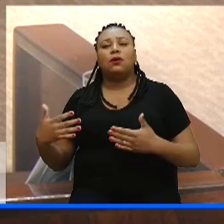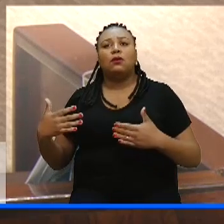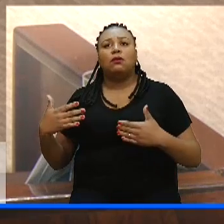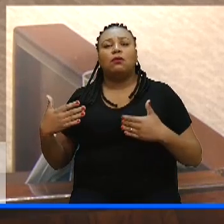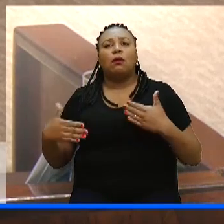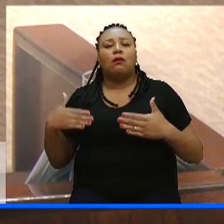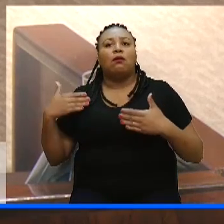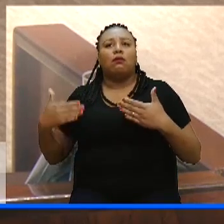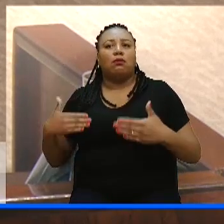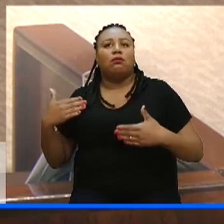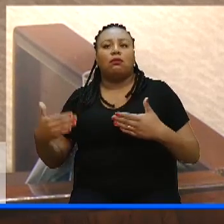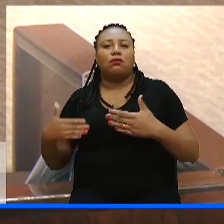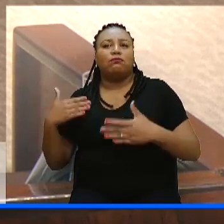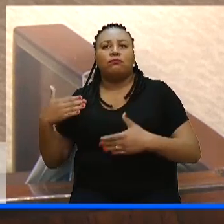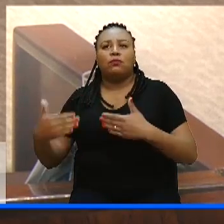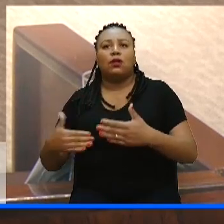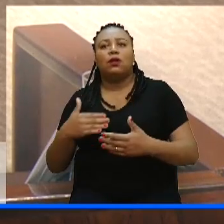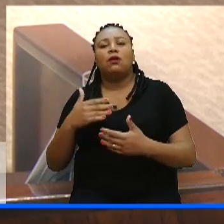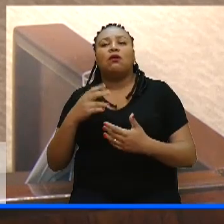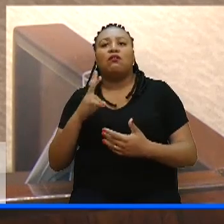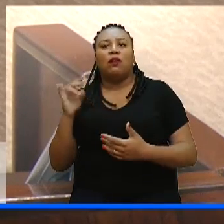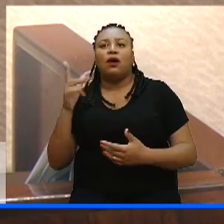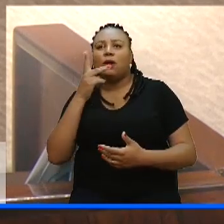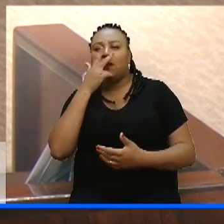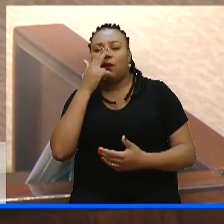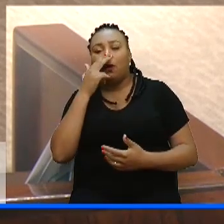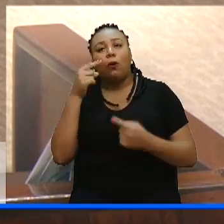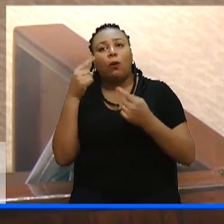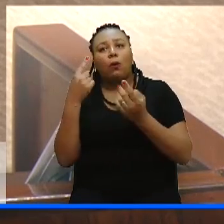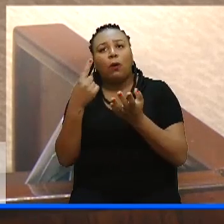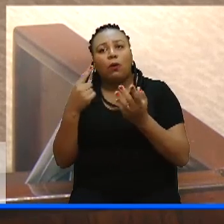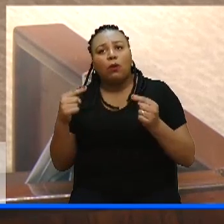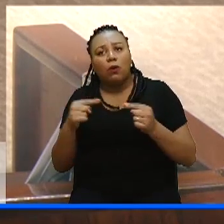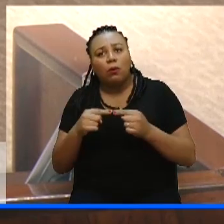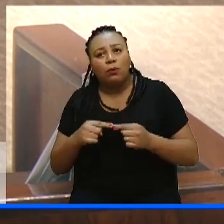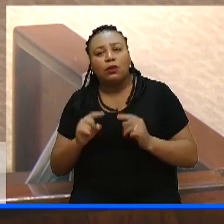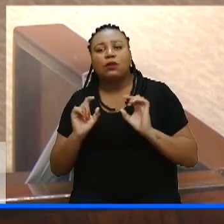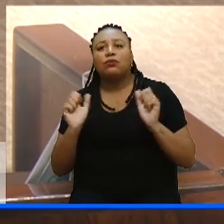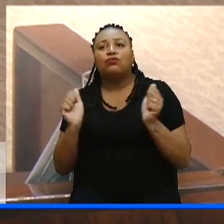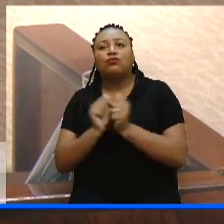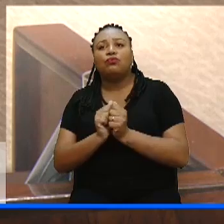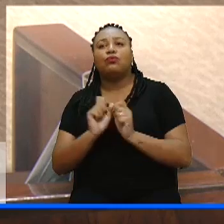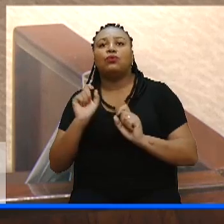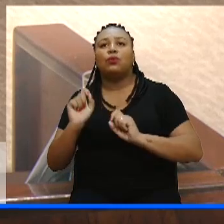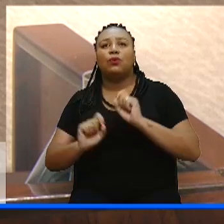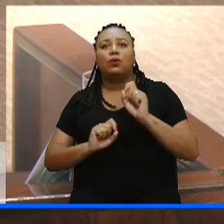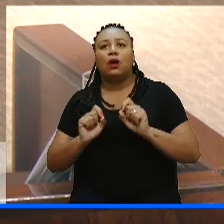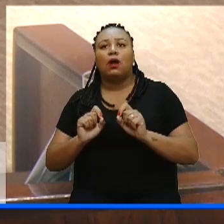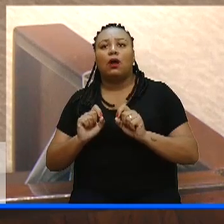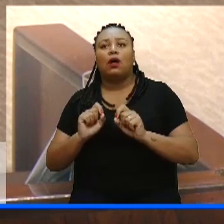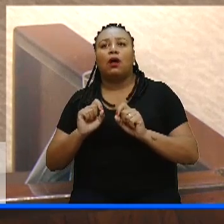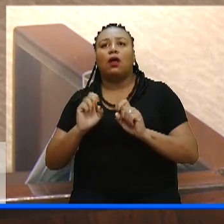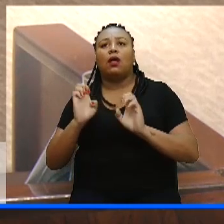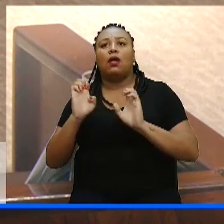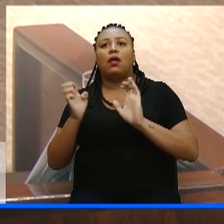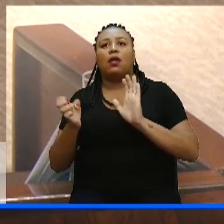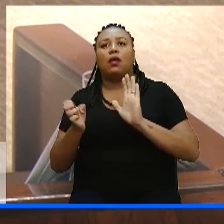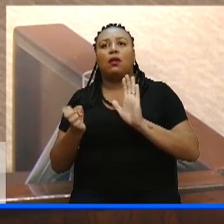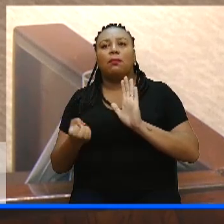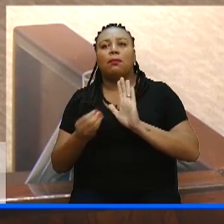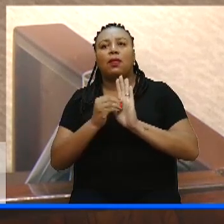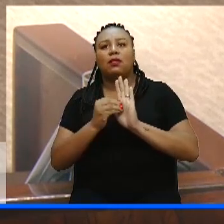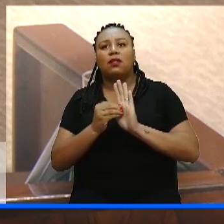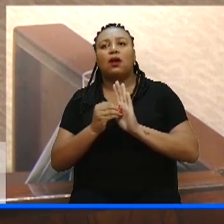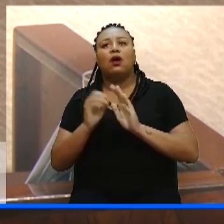inexoravelmente por uma situação dessa natureza combina-se isso com a emenda constitucional número 95